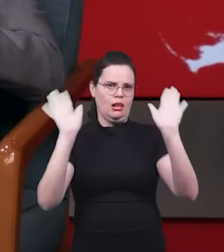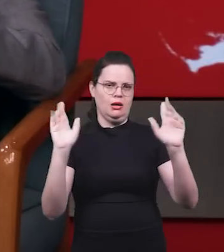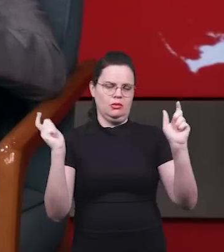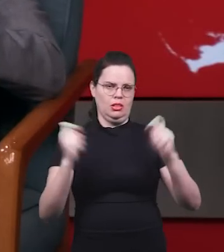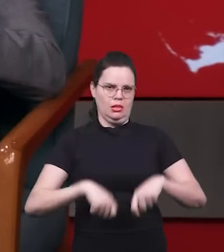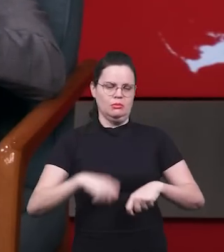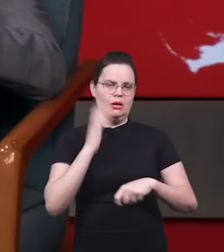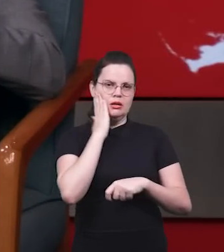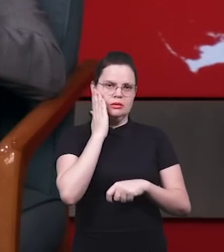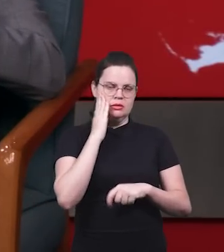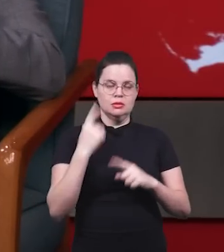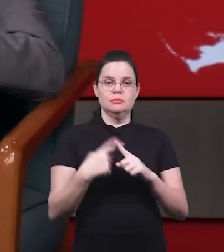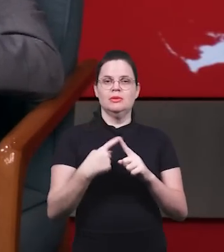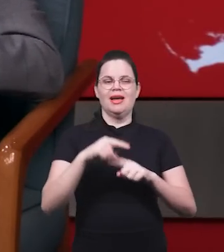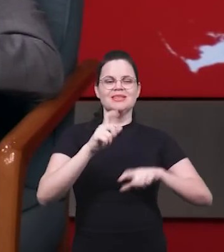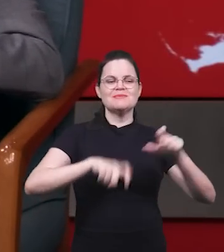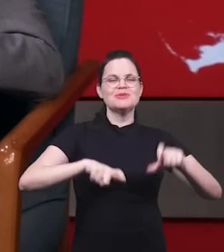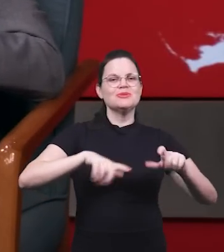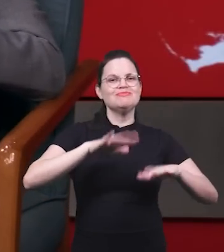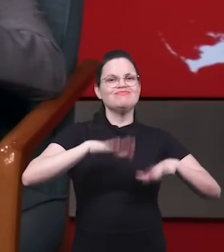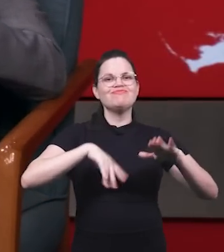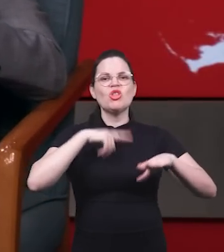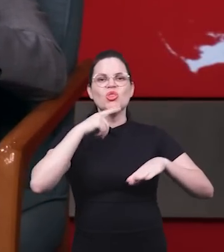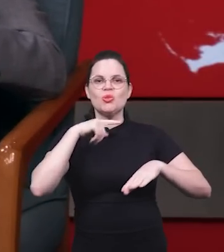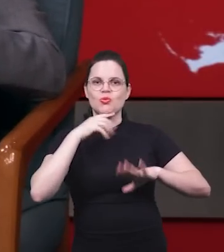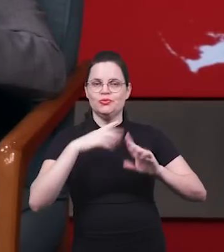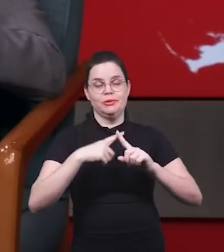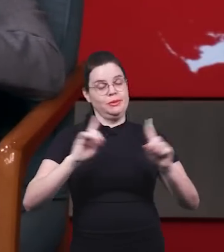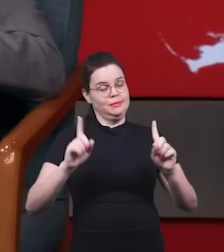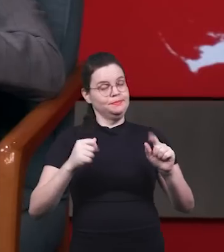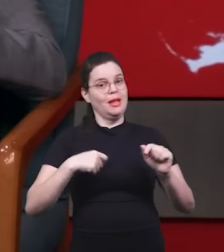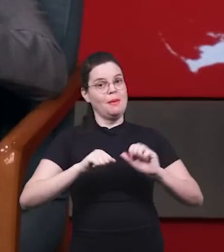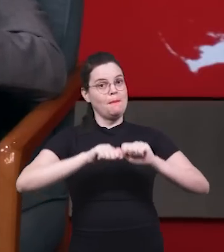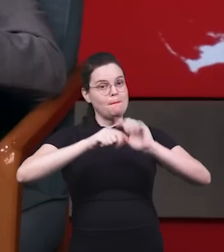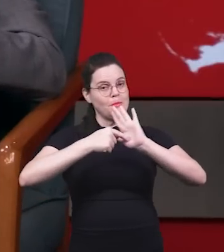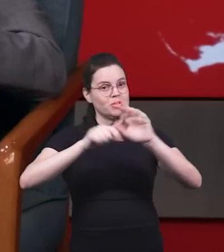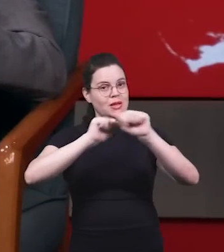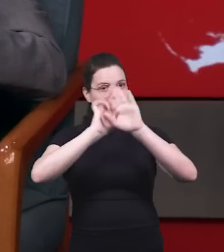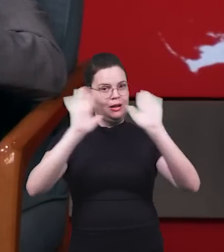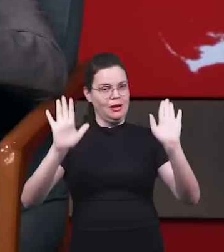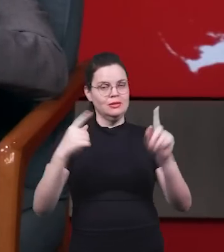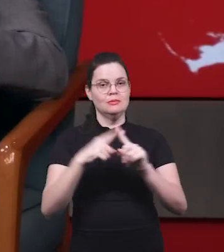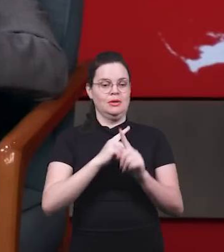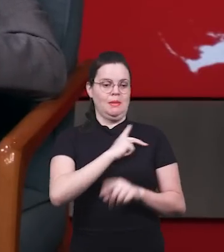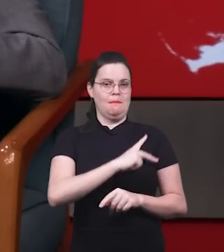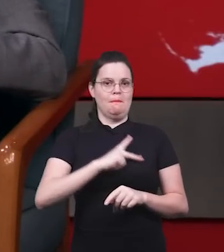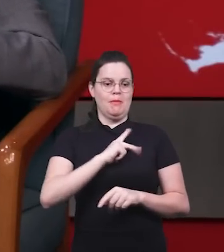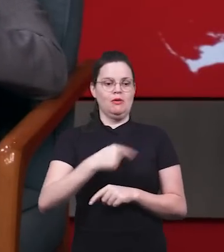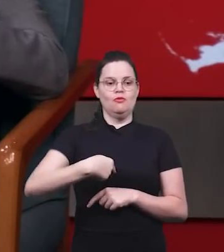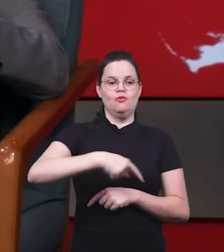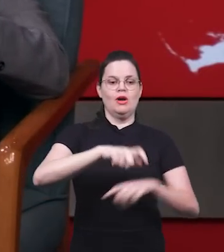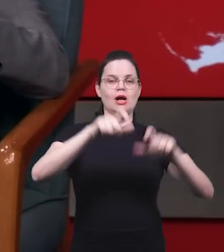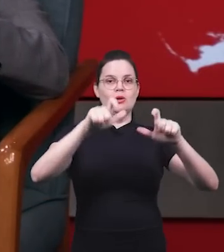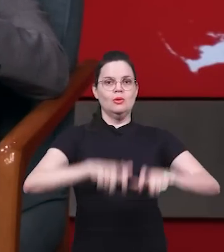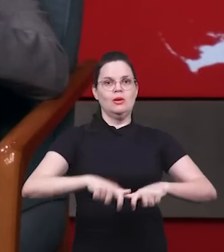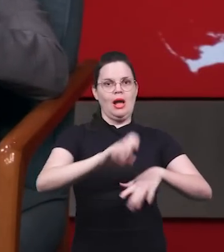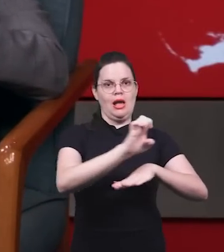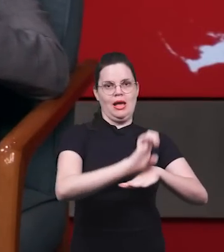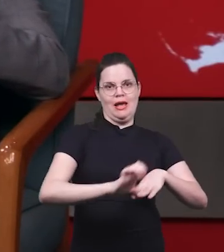que acontece no capítulo 19, quando Paulo visita uma igreja em